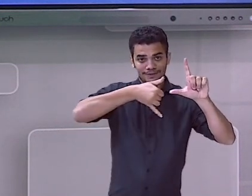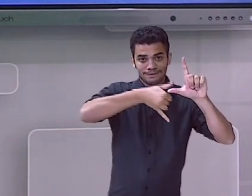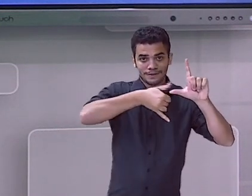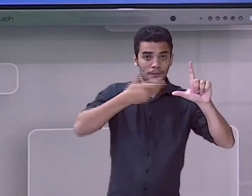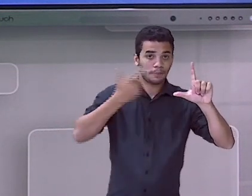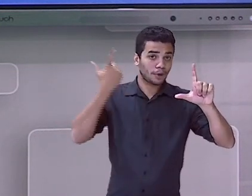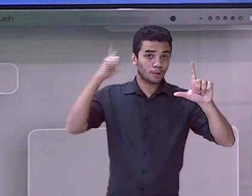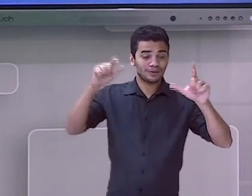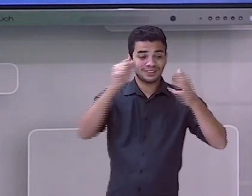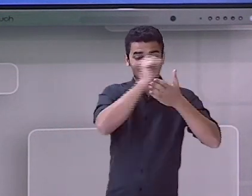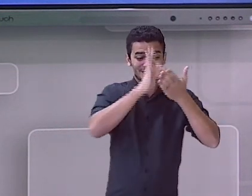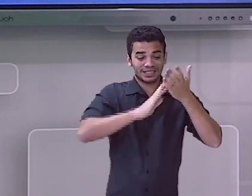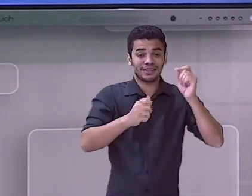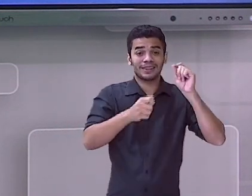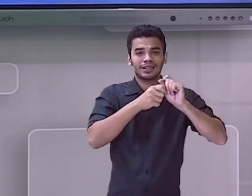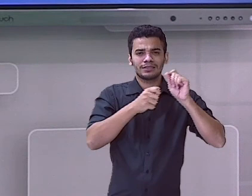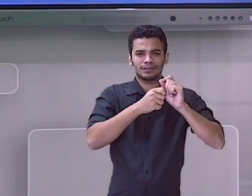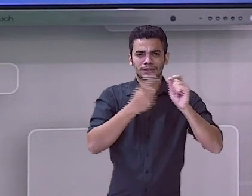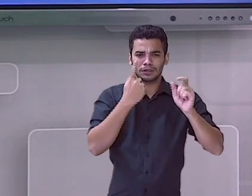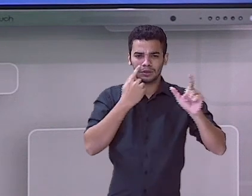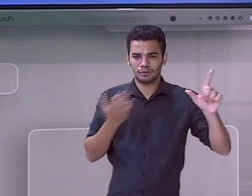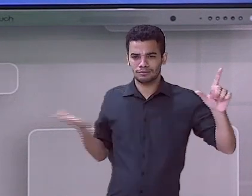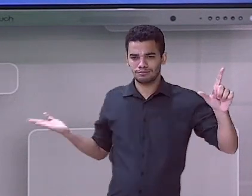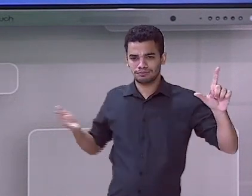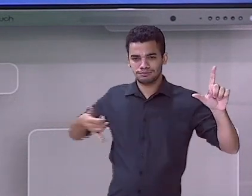imagem que aparece no canto da tela,